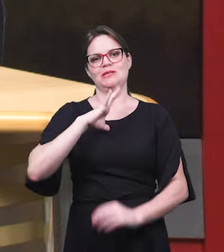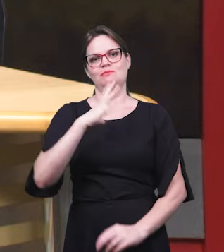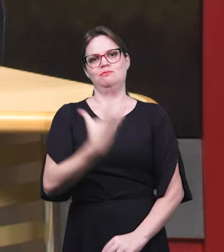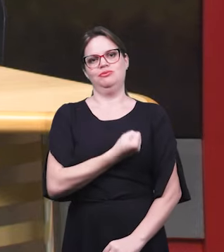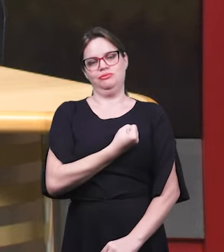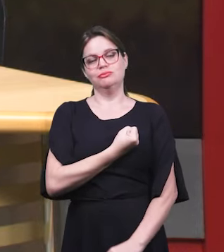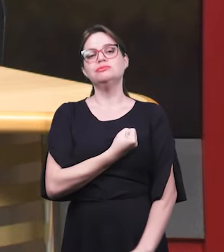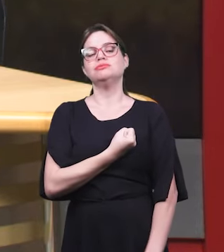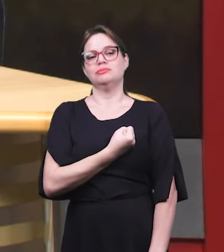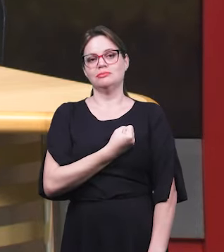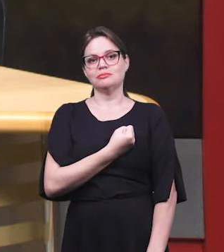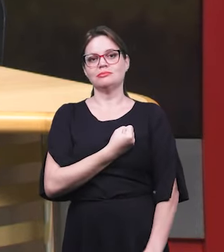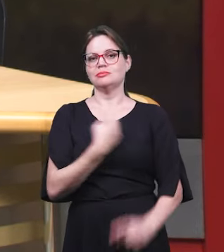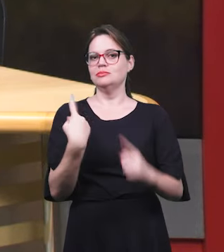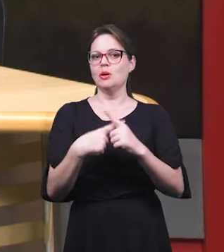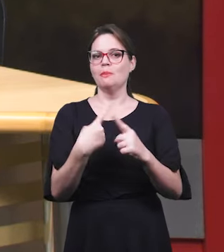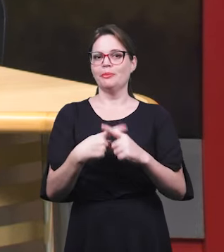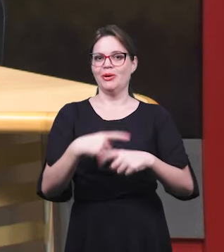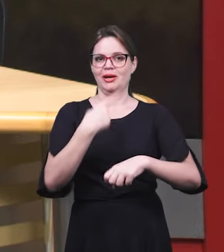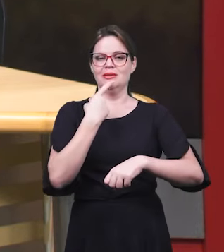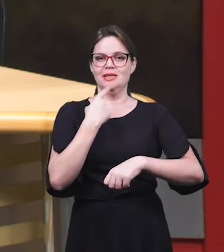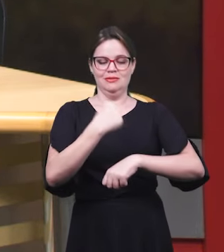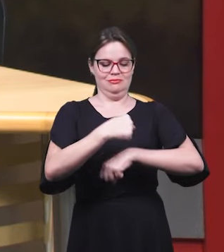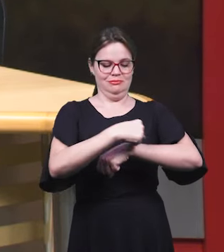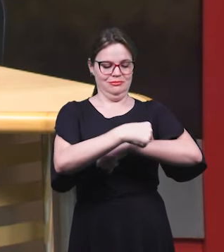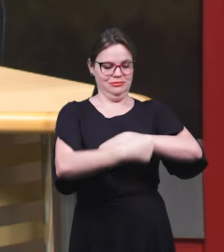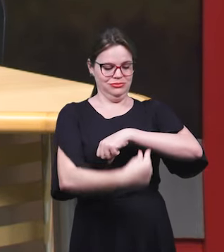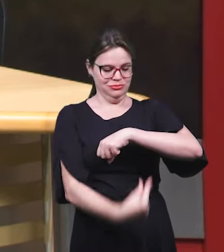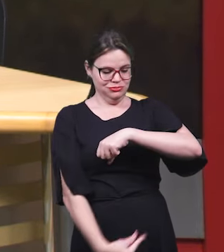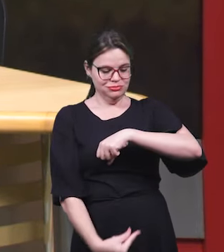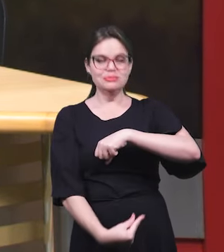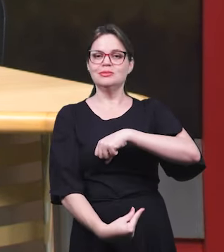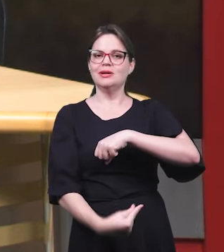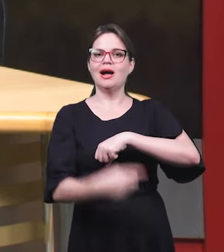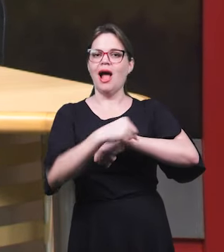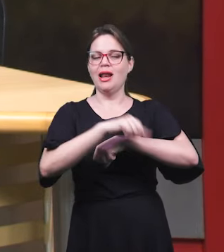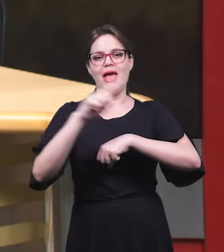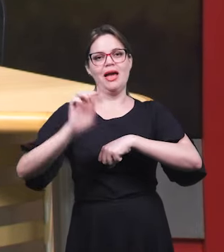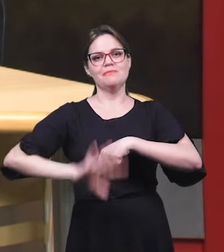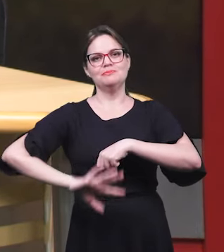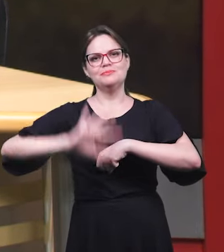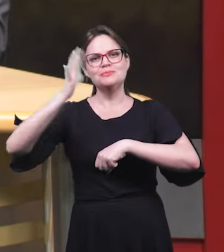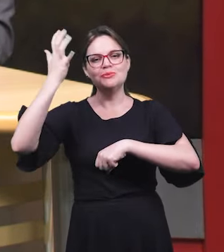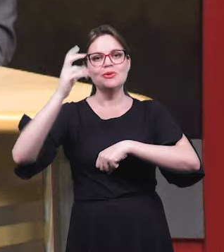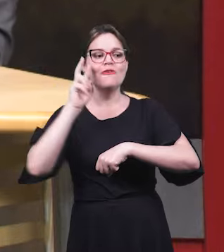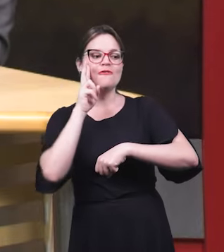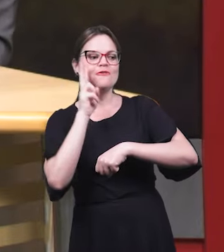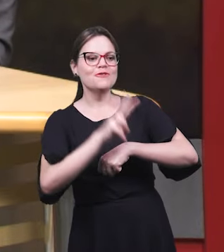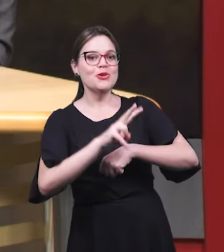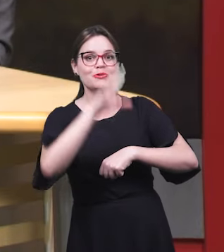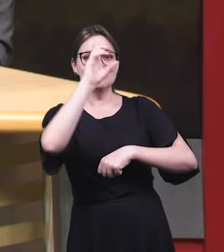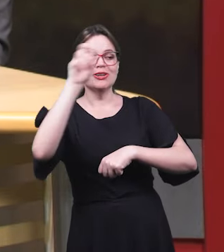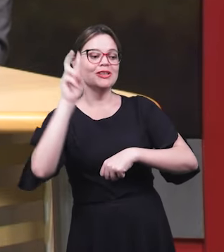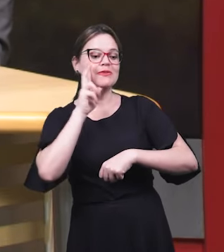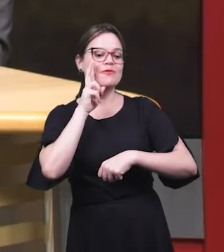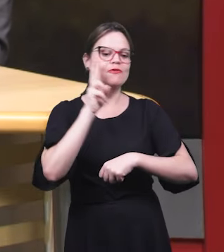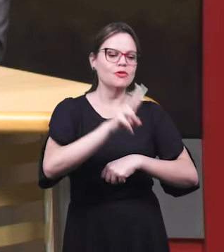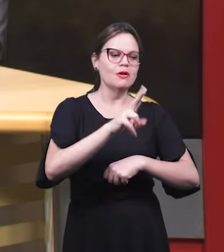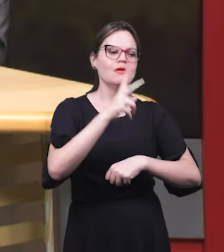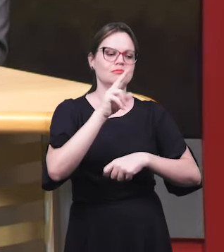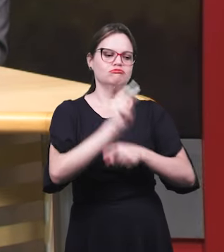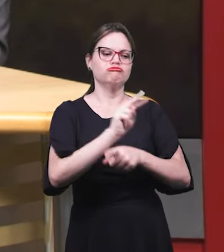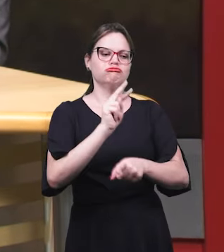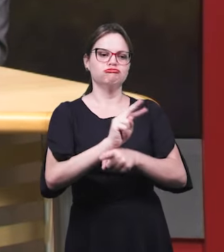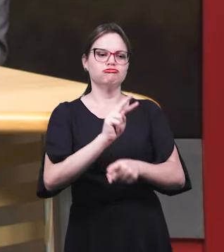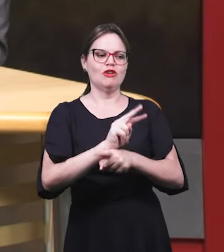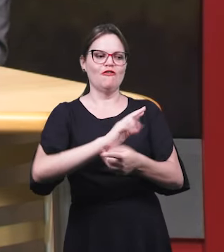de escarlate, falando do sangue de Jesus, do Espírito Santo sobre nossas vidas, né? Profeticamente falando para nós, né? Para a